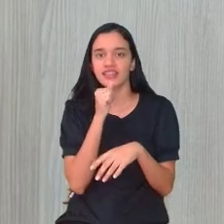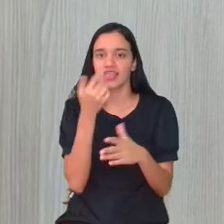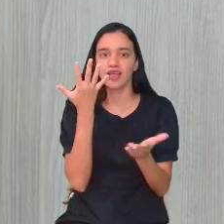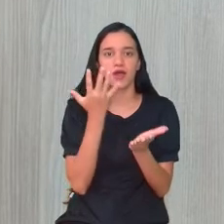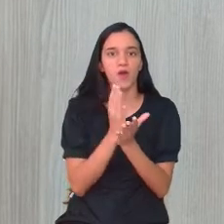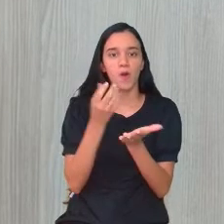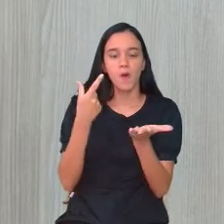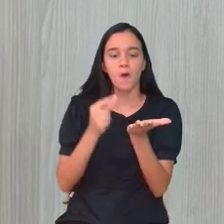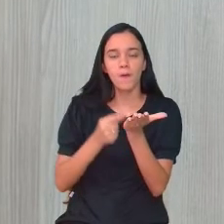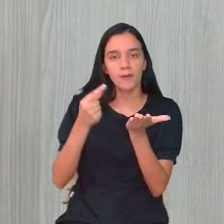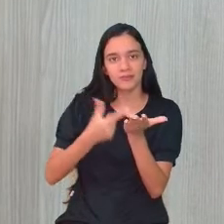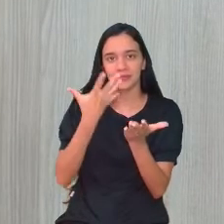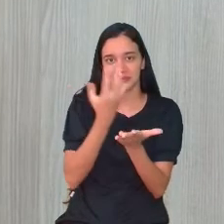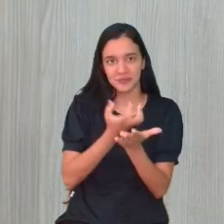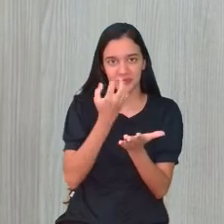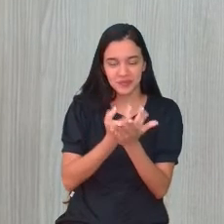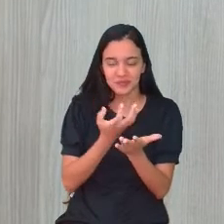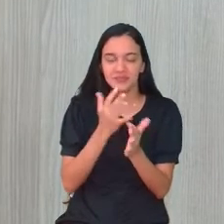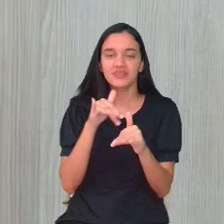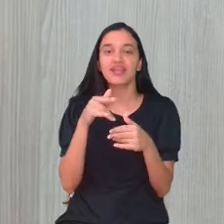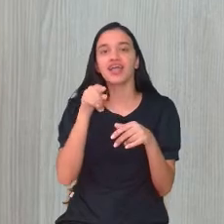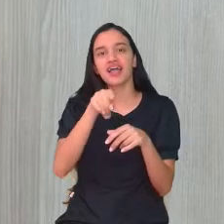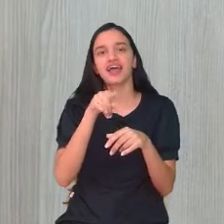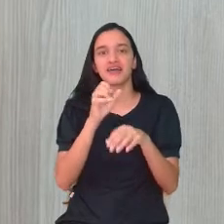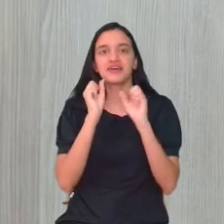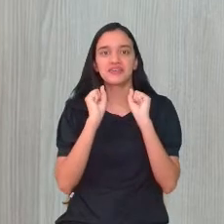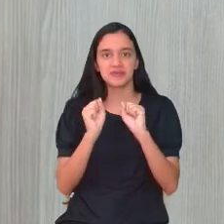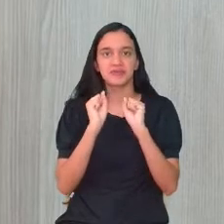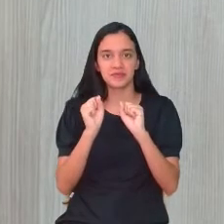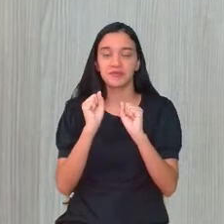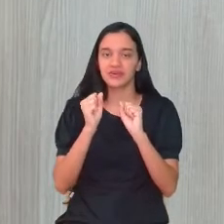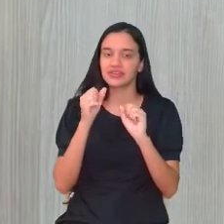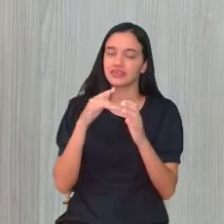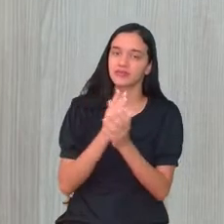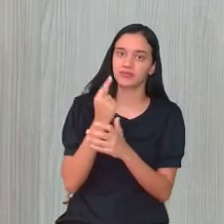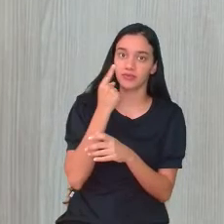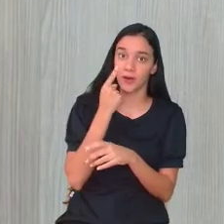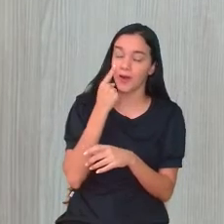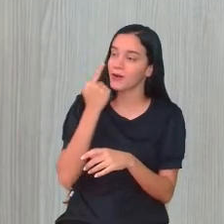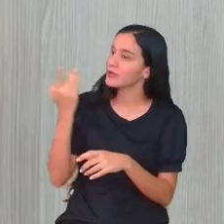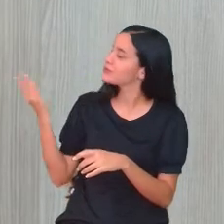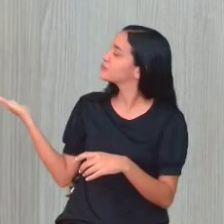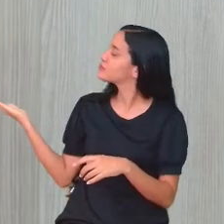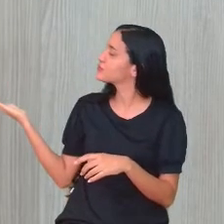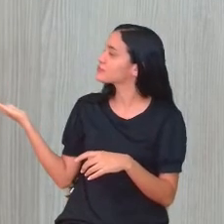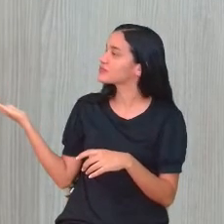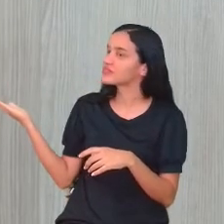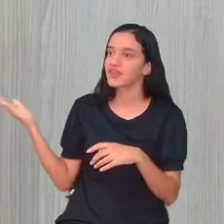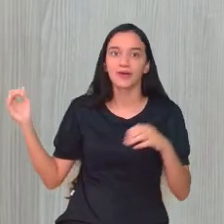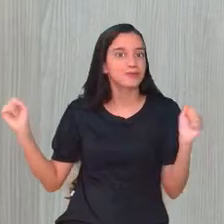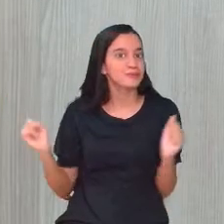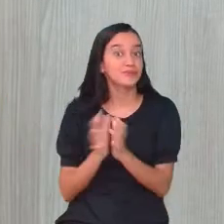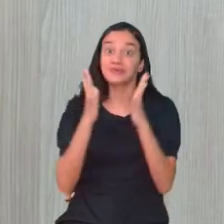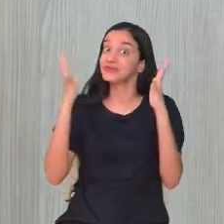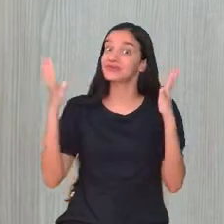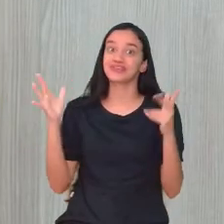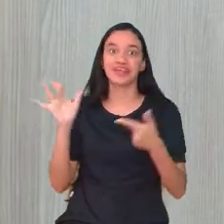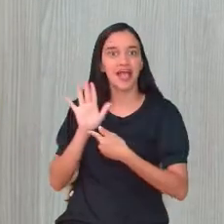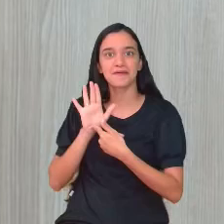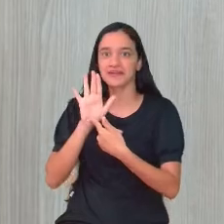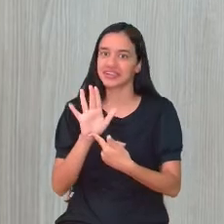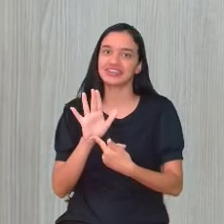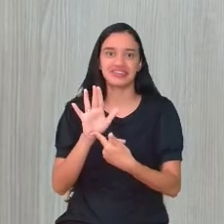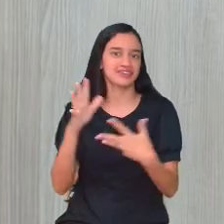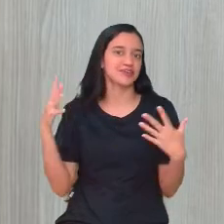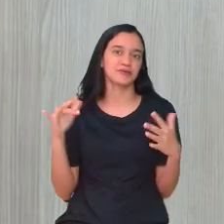o aplicativo do Educa Recife, você pode direcionar, porque, Juninho, olha aí, como um toque de mágica,